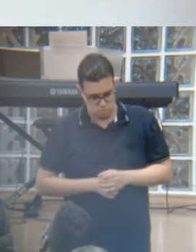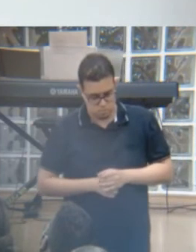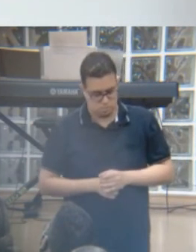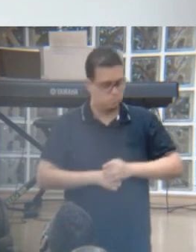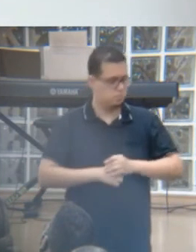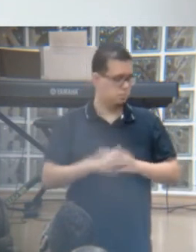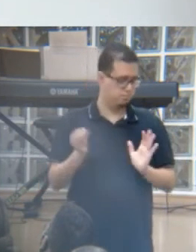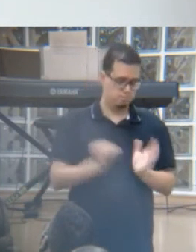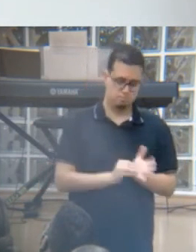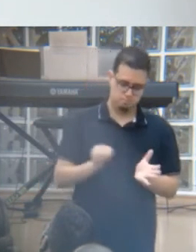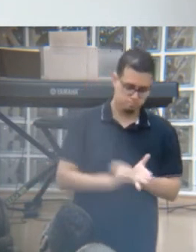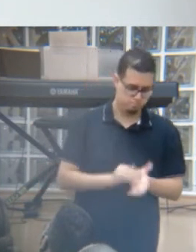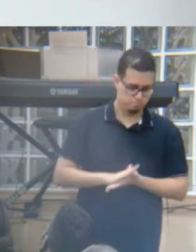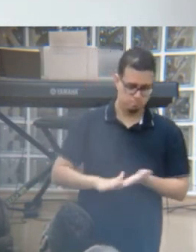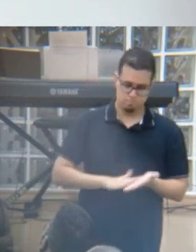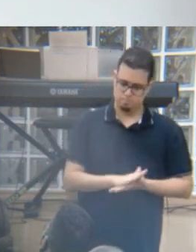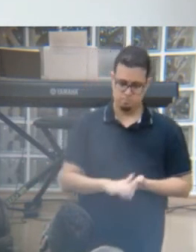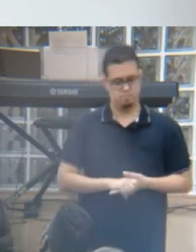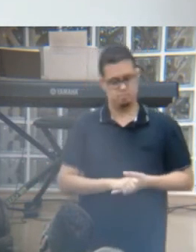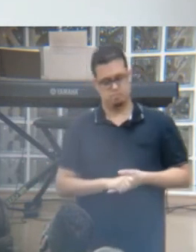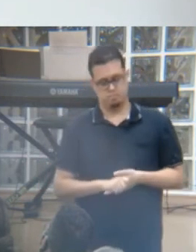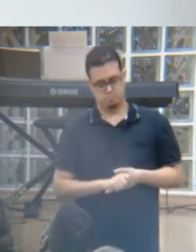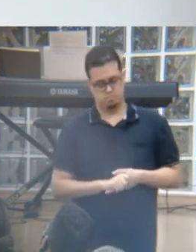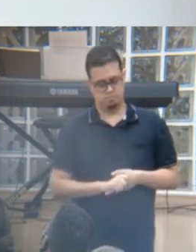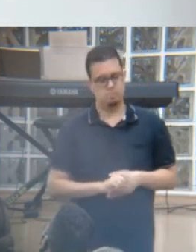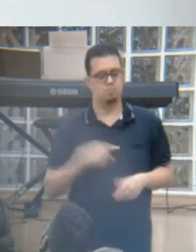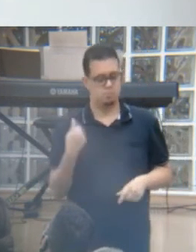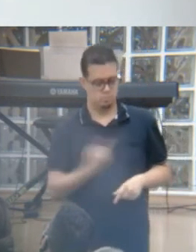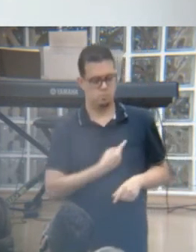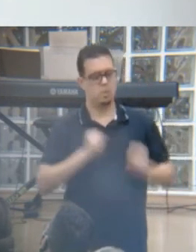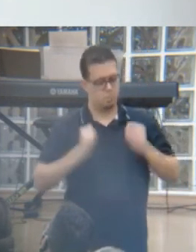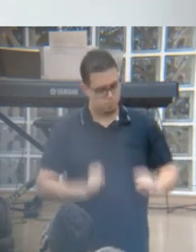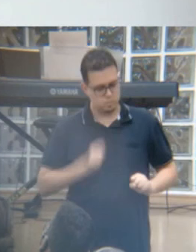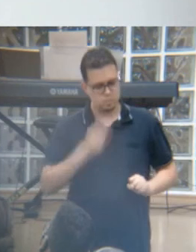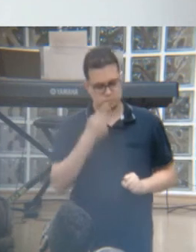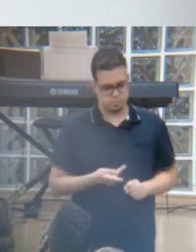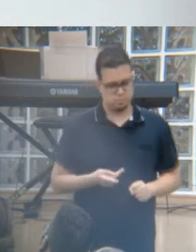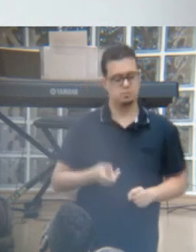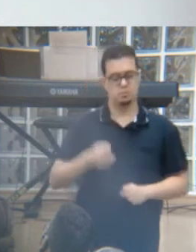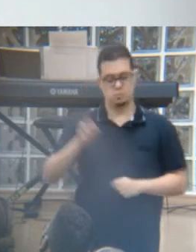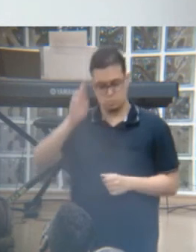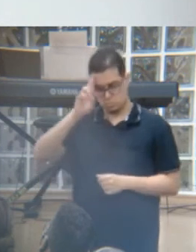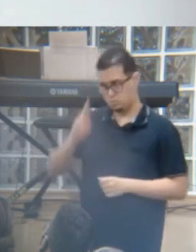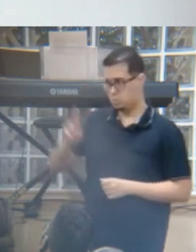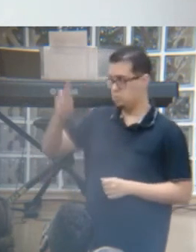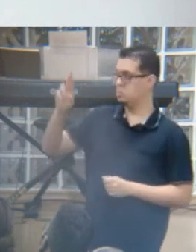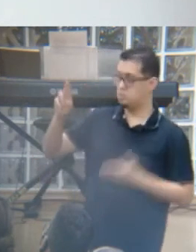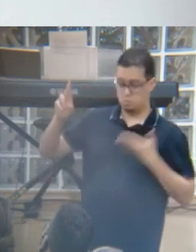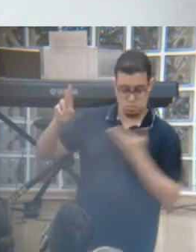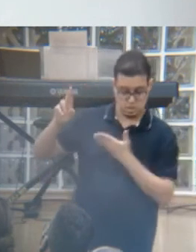faltar. Nós podemos dizer na primeira pessoa do singular: o Senhor é o meu